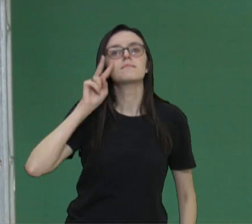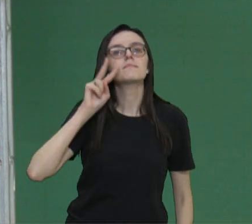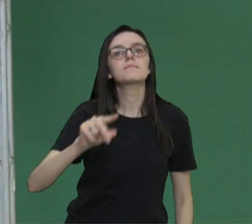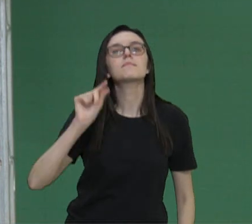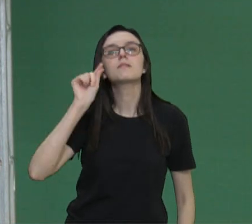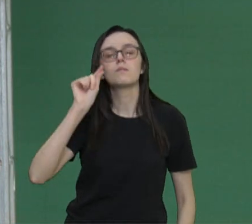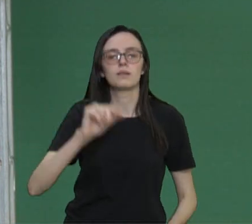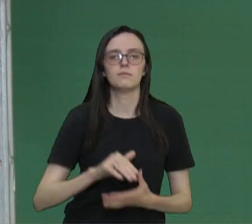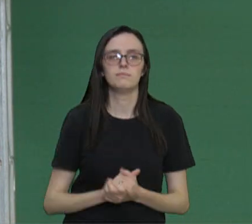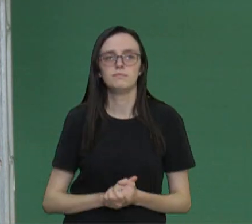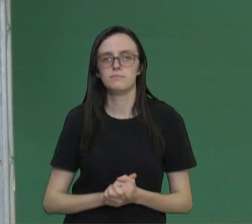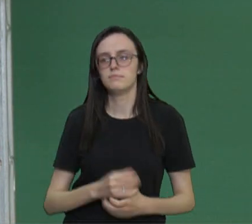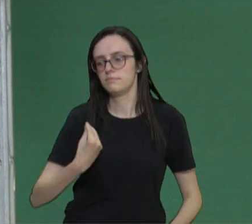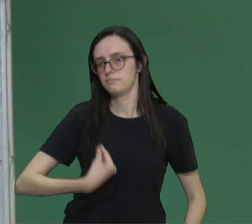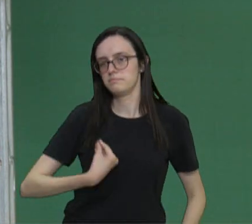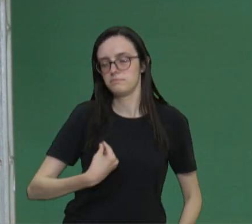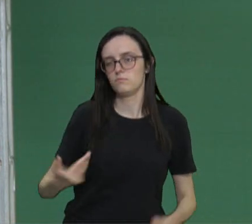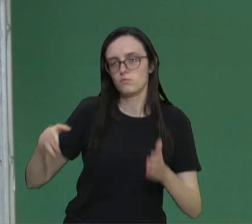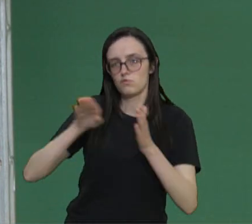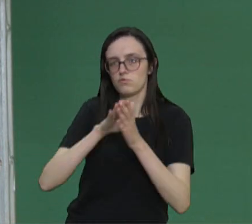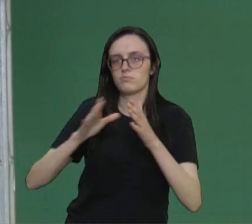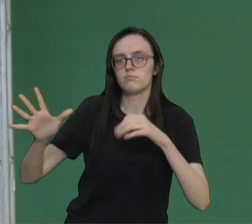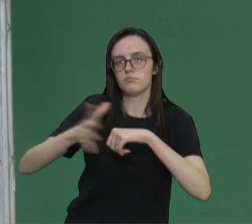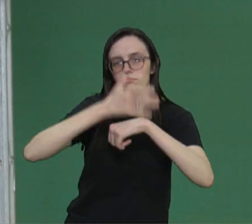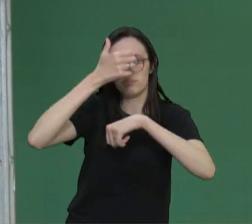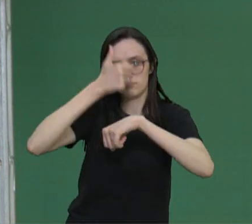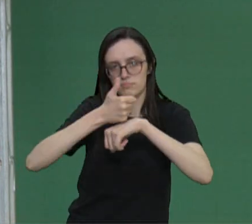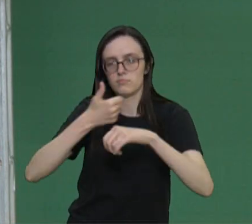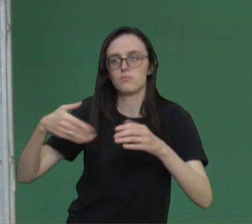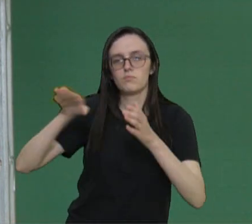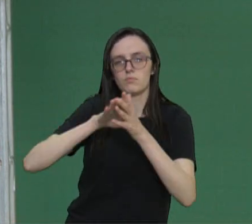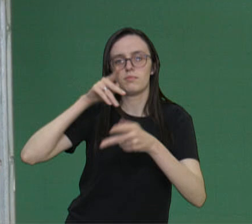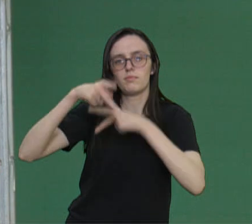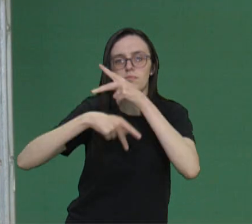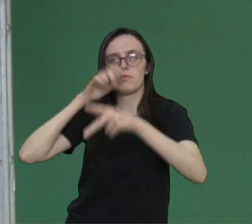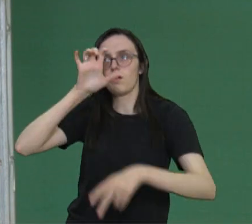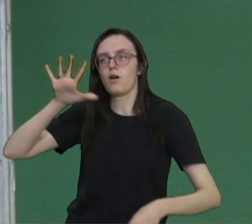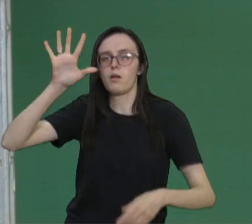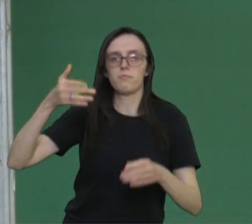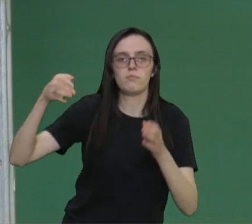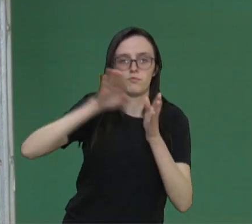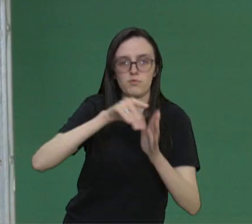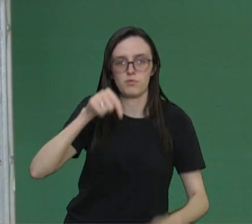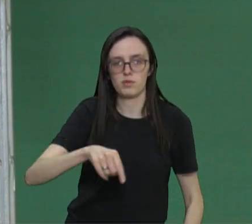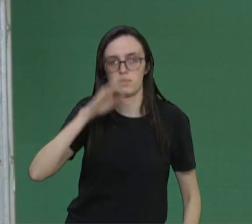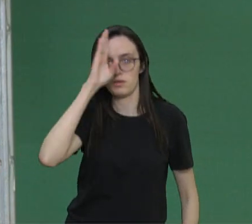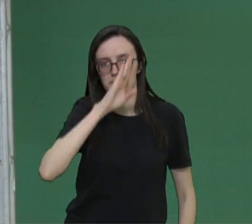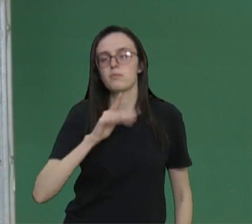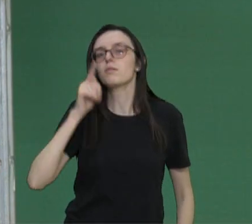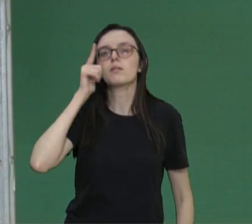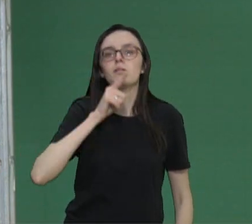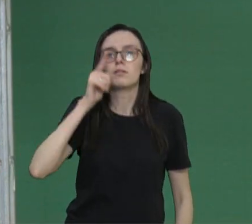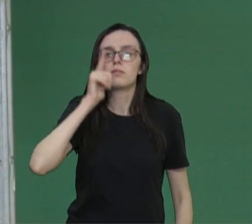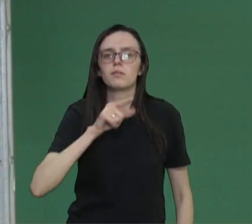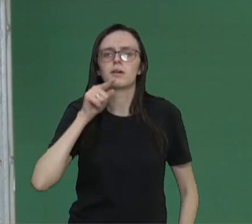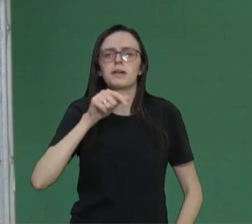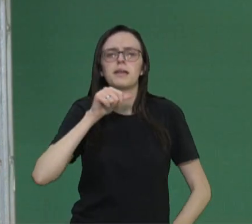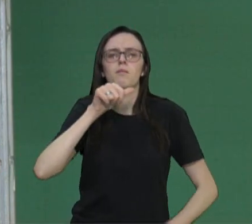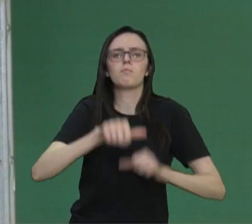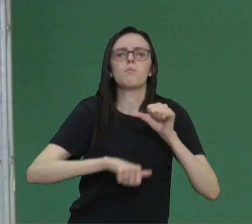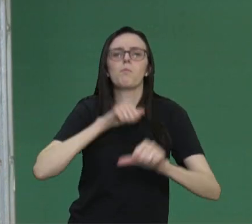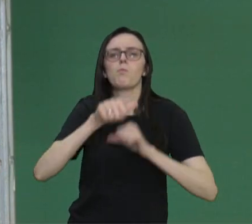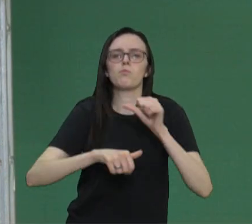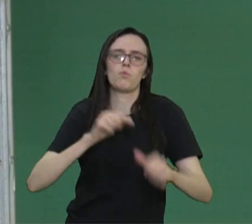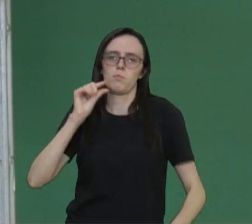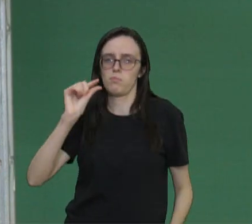que com a chegada dos colonizadores, com a chegada dos povos europeus aqui no Brasil, isso mudou